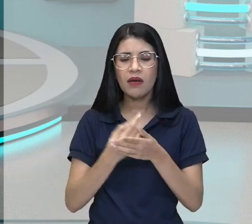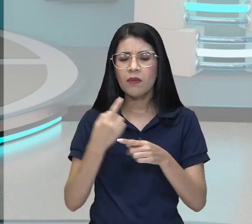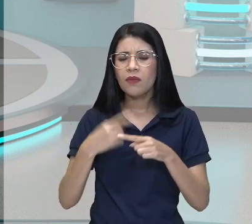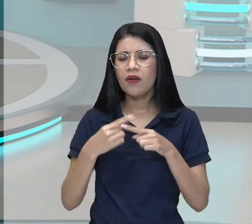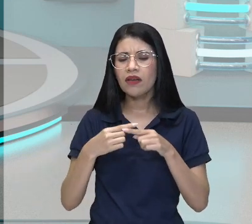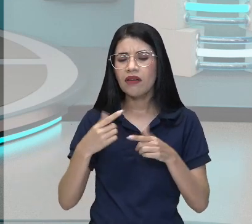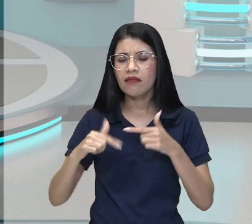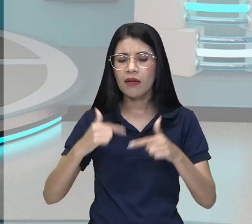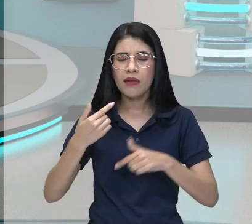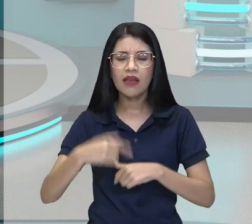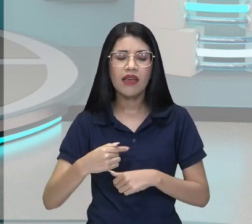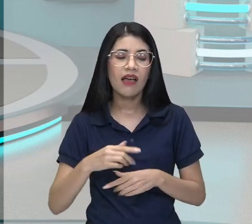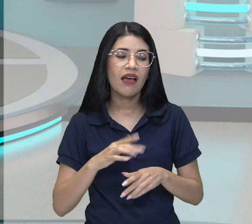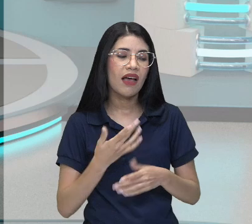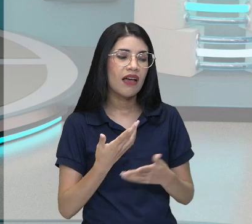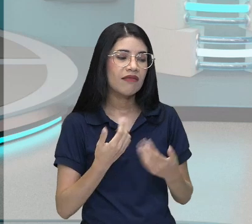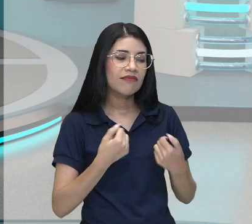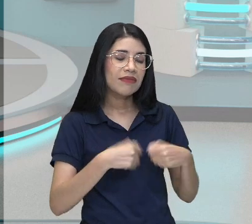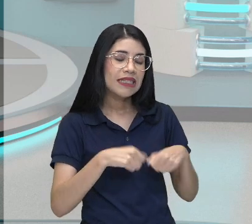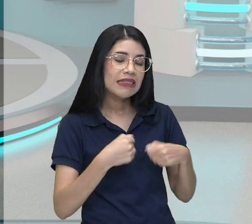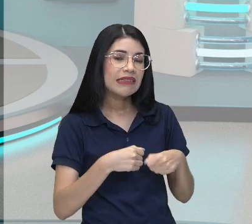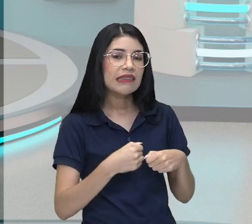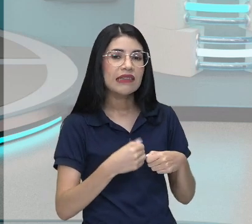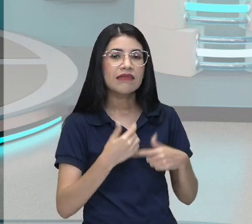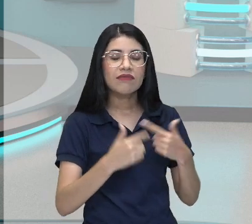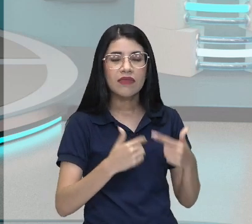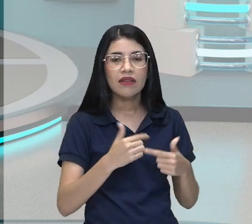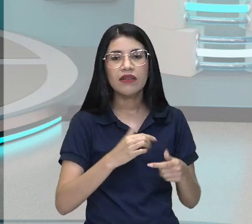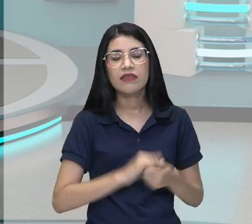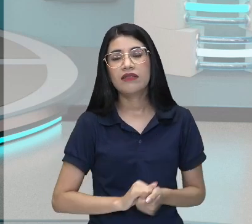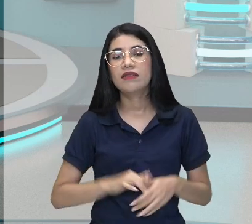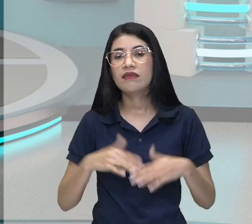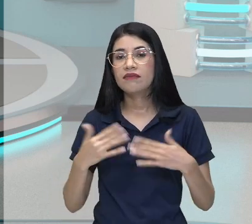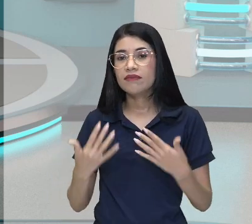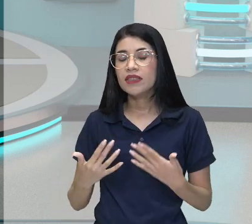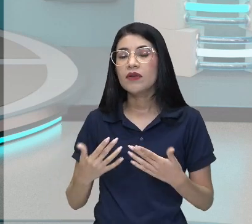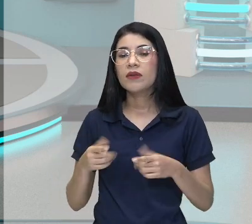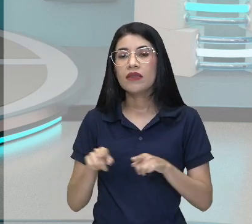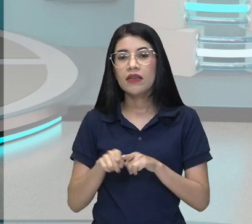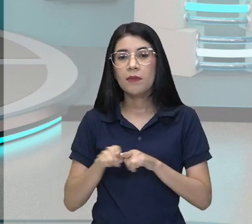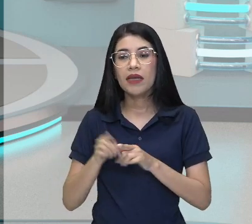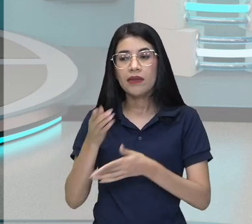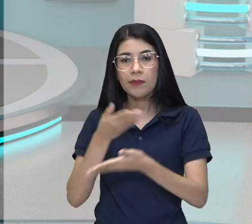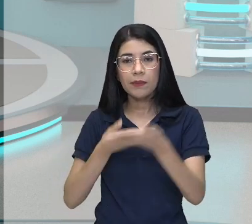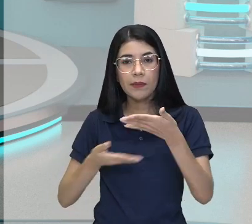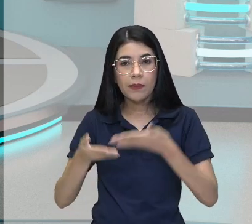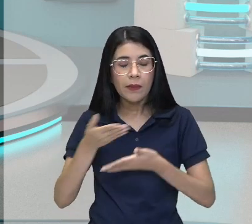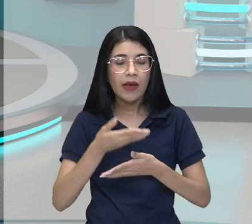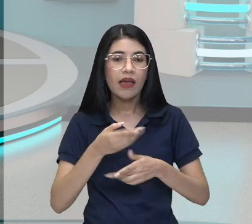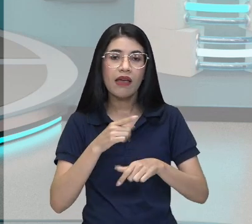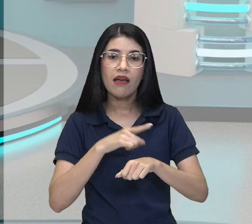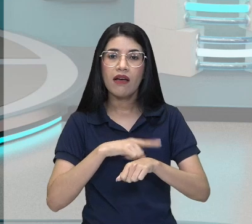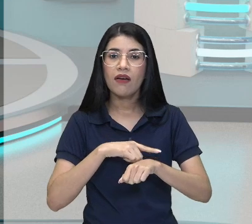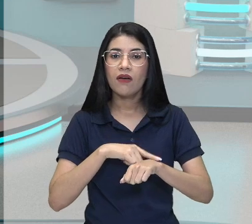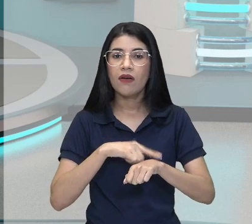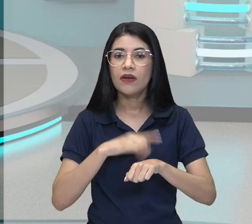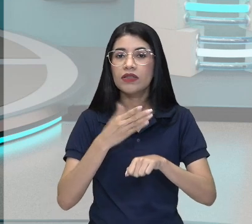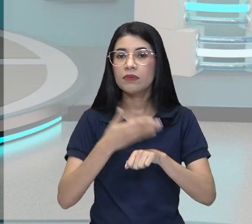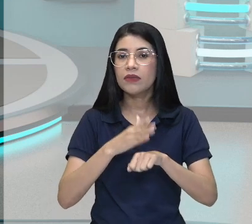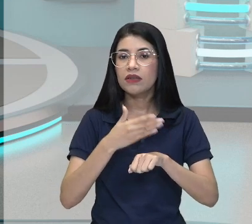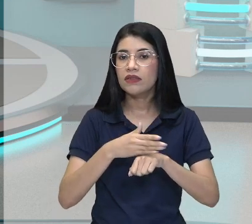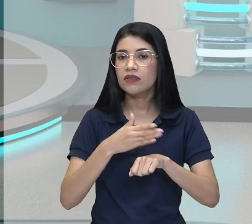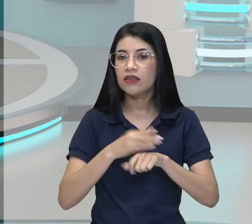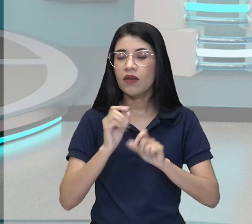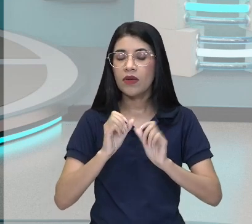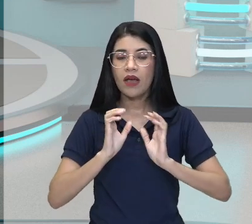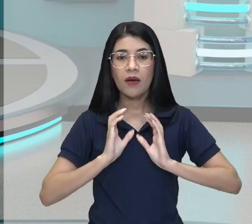estou precisando. Não, então, justamente na nossa interatividade, é o momento para você exercitar essa